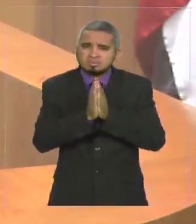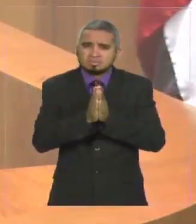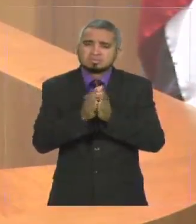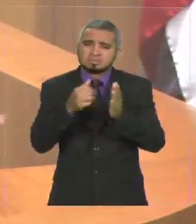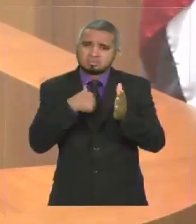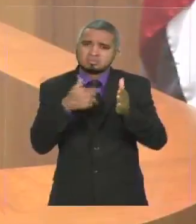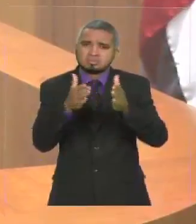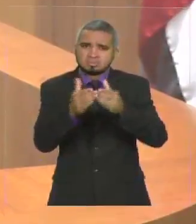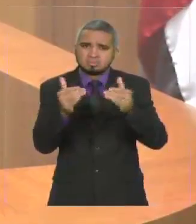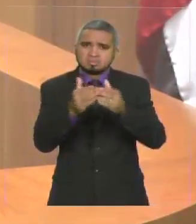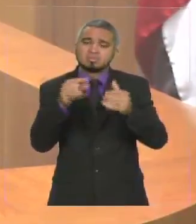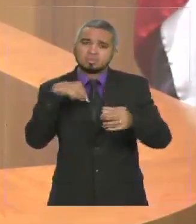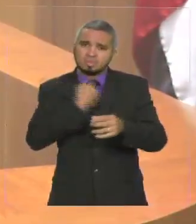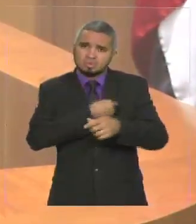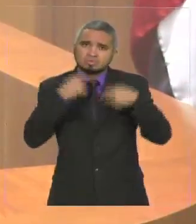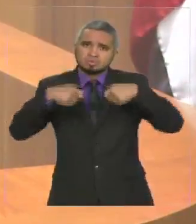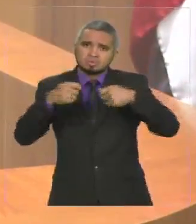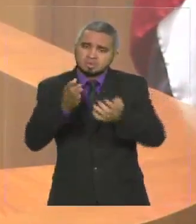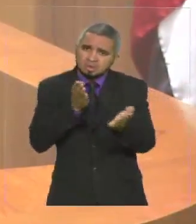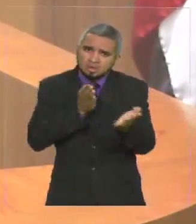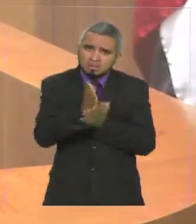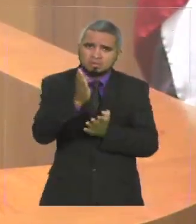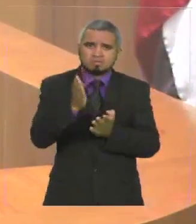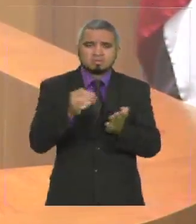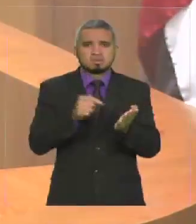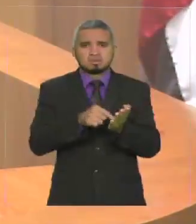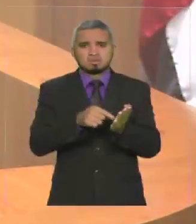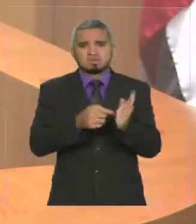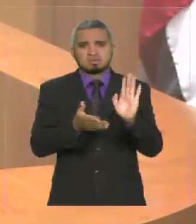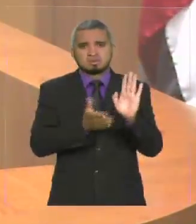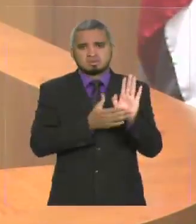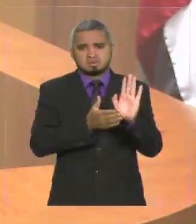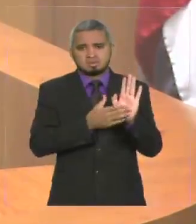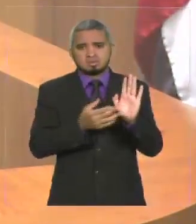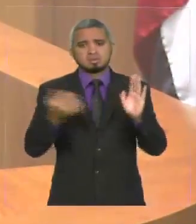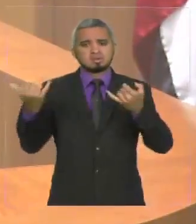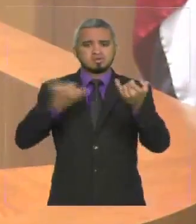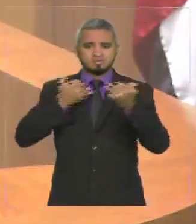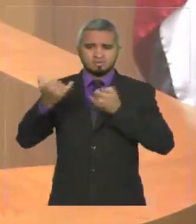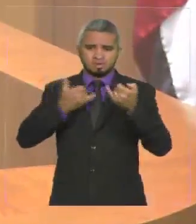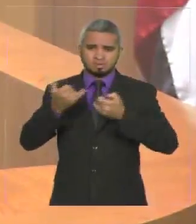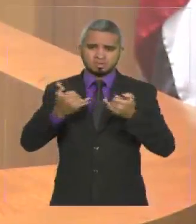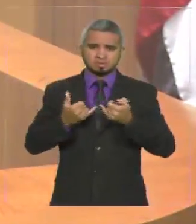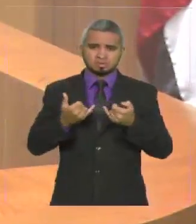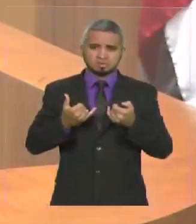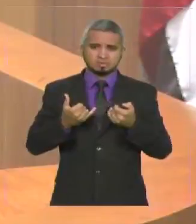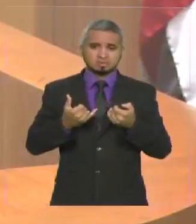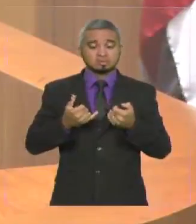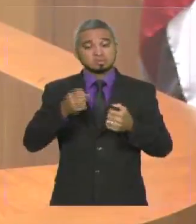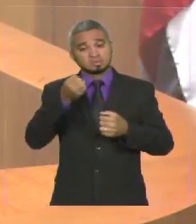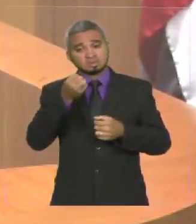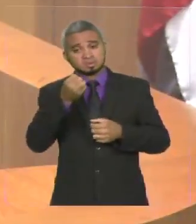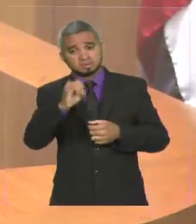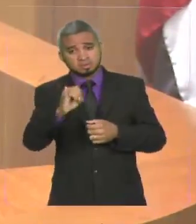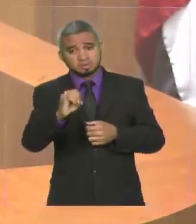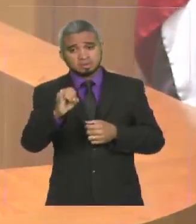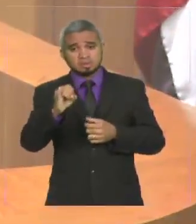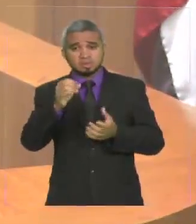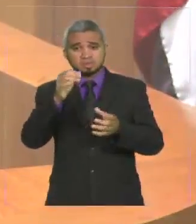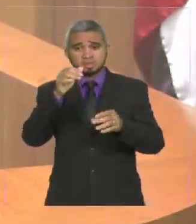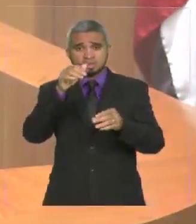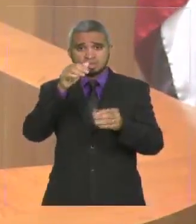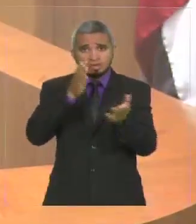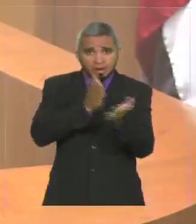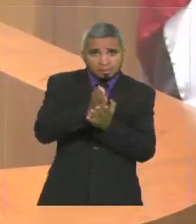possamos aprovar esse requerimento de informações. E uma vez que, caso não seja aprovado, eu